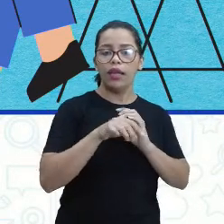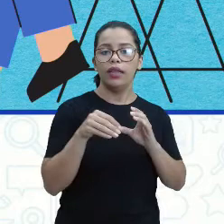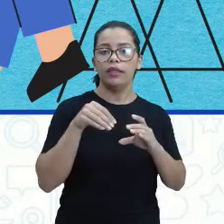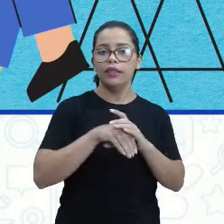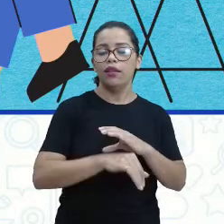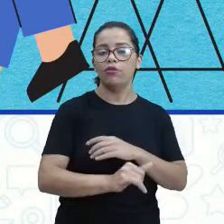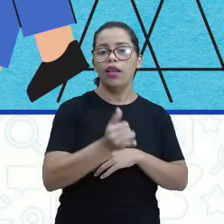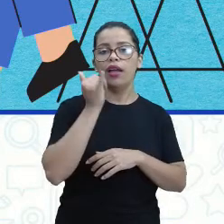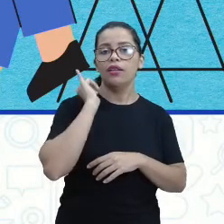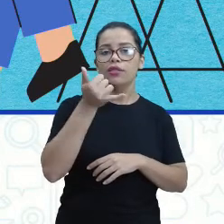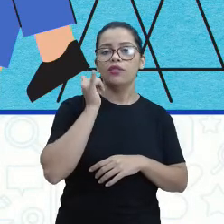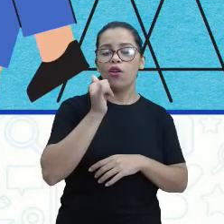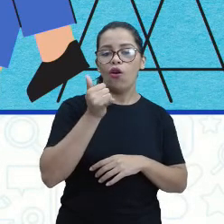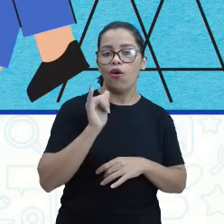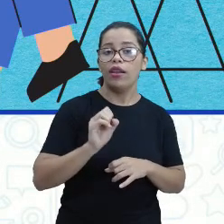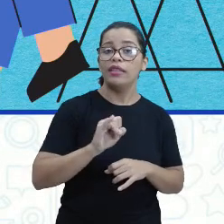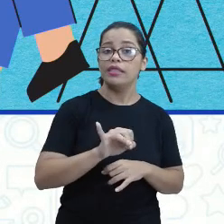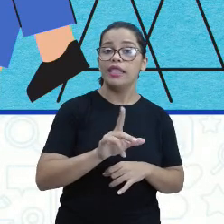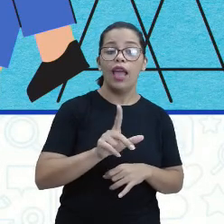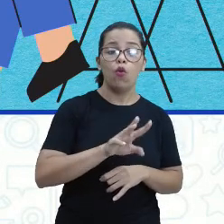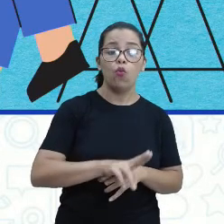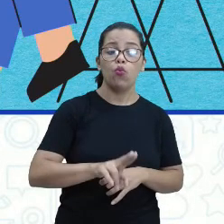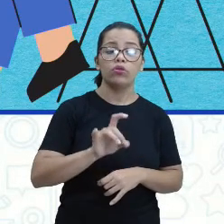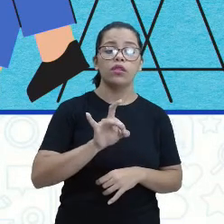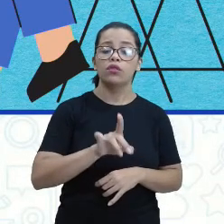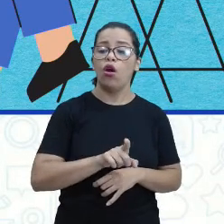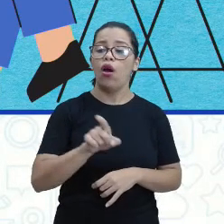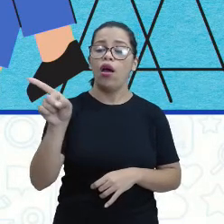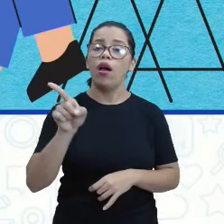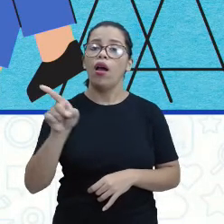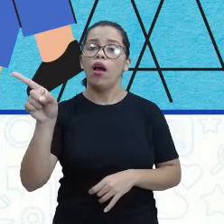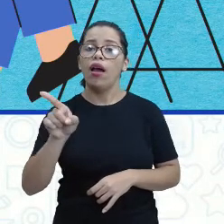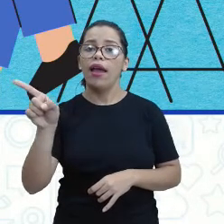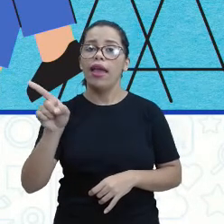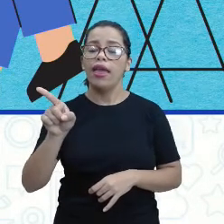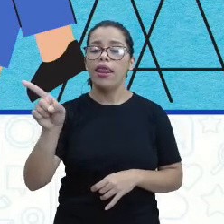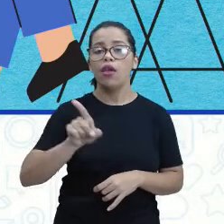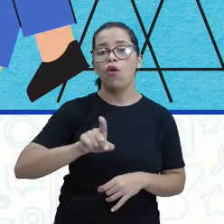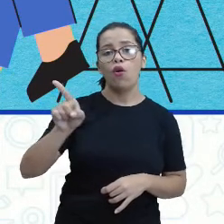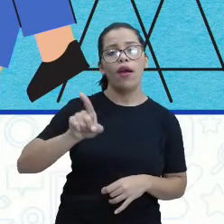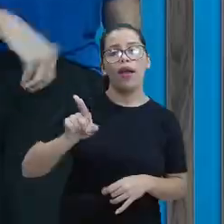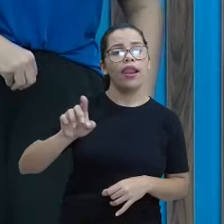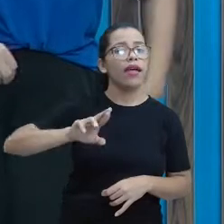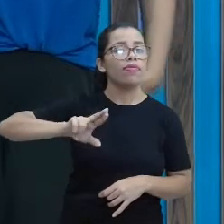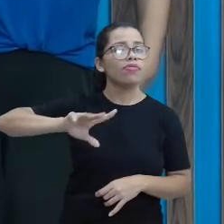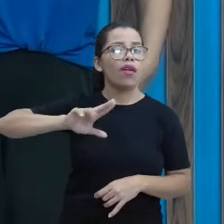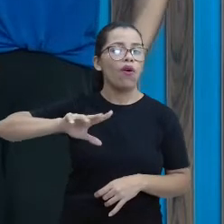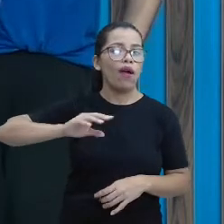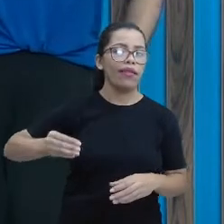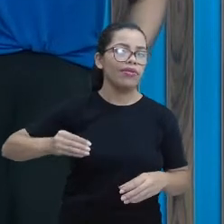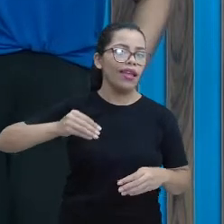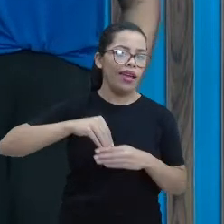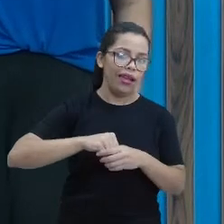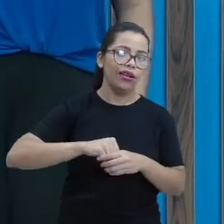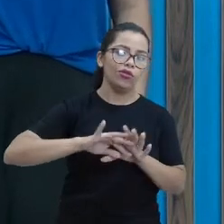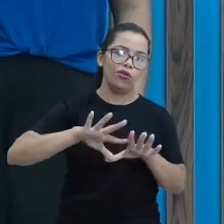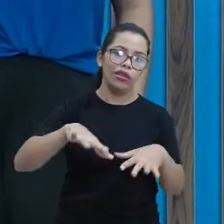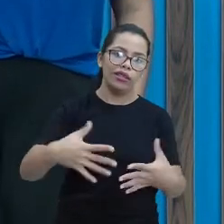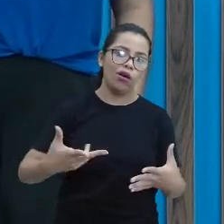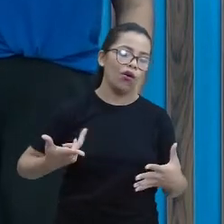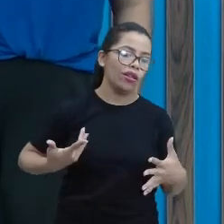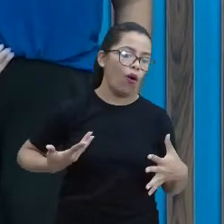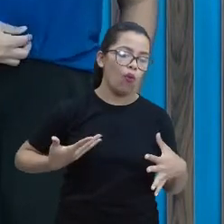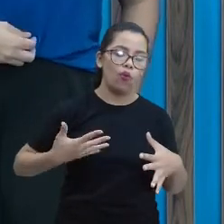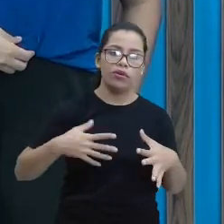Se ele somente usa a terceira pessoa, ele está descrevendo, ele não é um narrador que está vivendo. Ele não está se incluindo